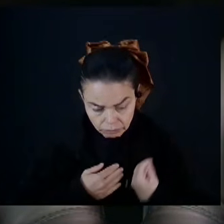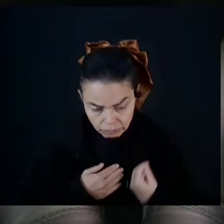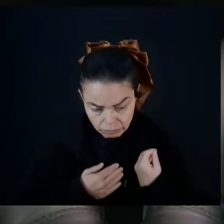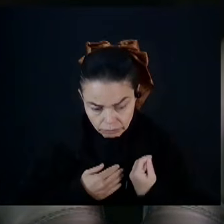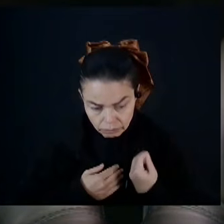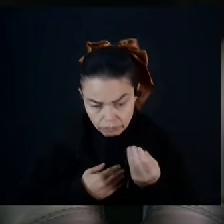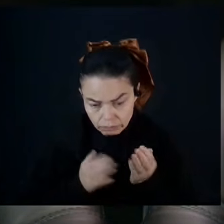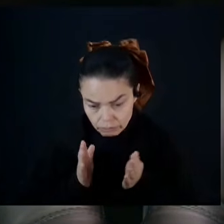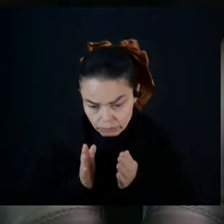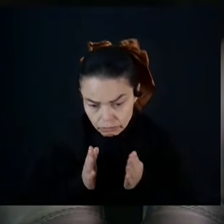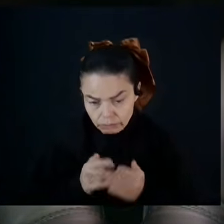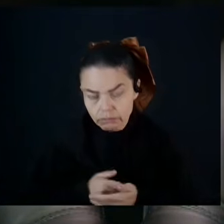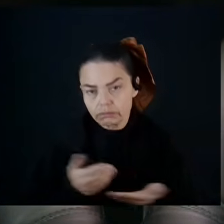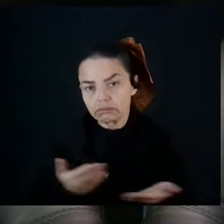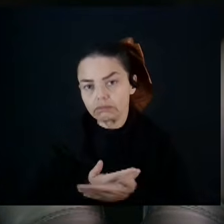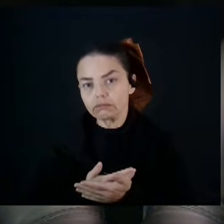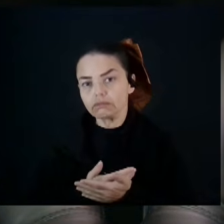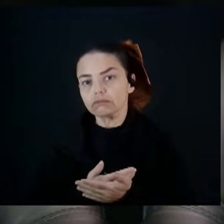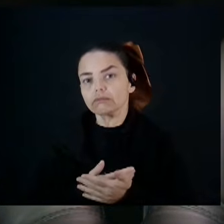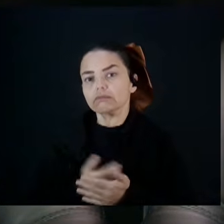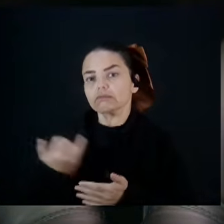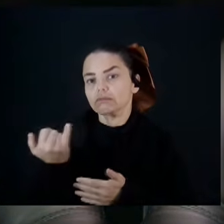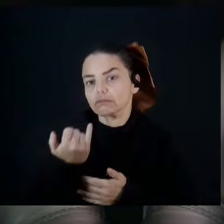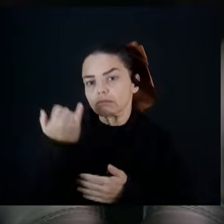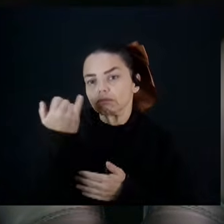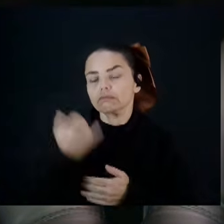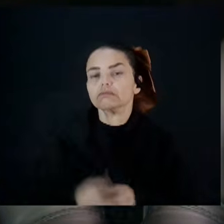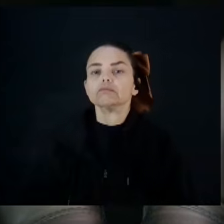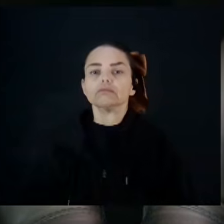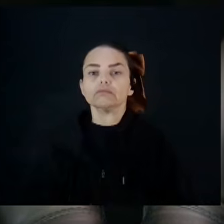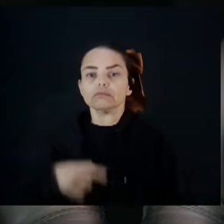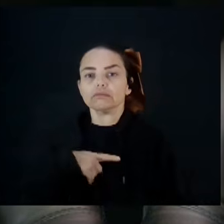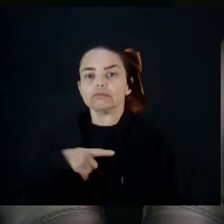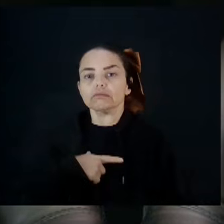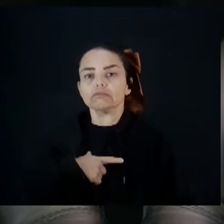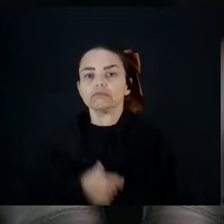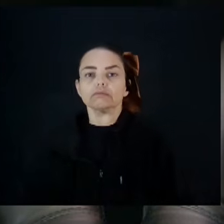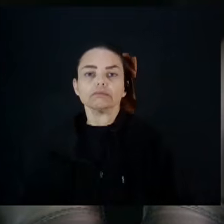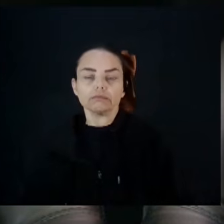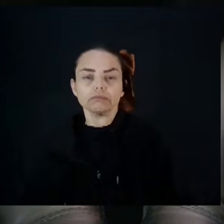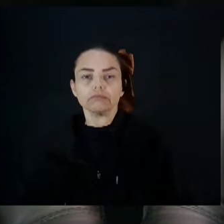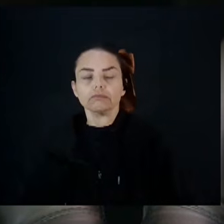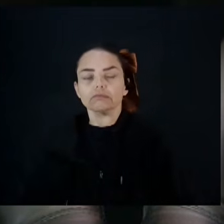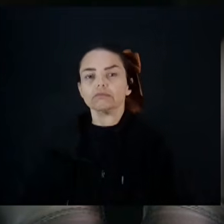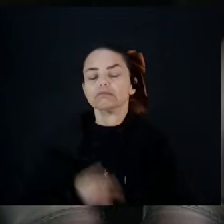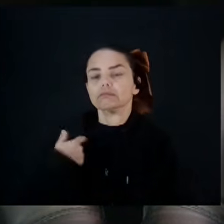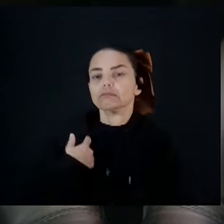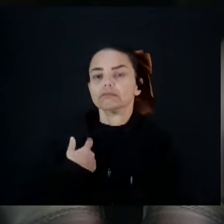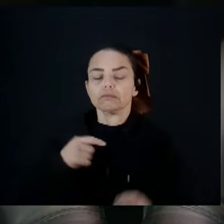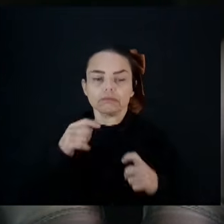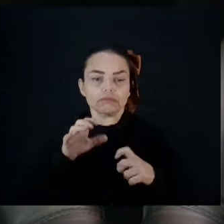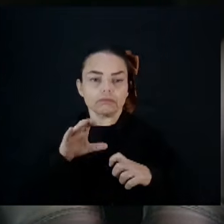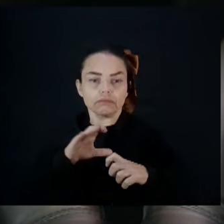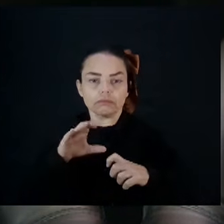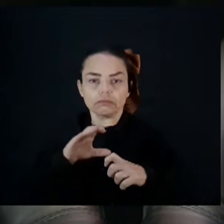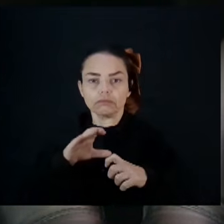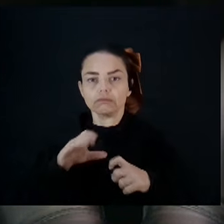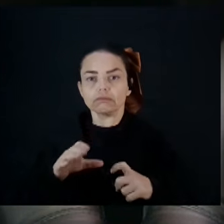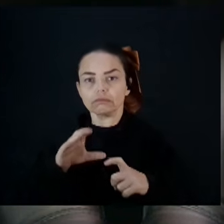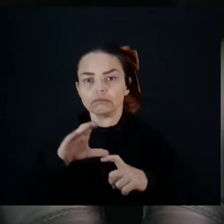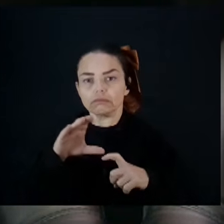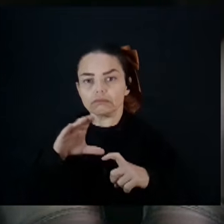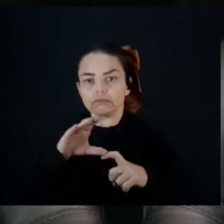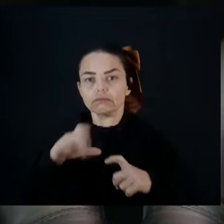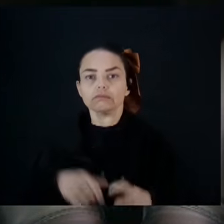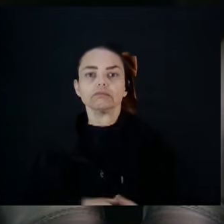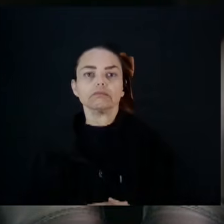eu acho que uma das coisas mais importantes que a gente tem, é uma coisa que eu prezo muito lá no consultório, é assim, a gente fala muito